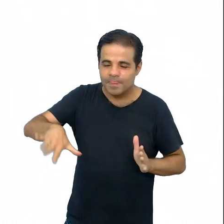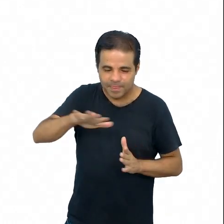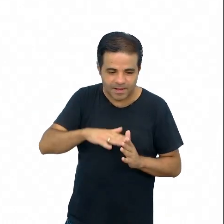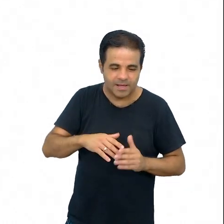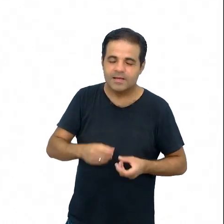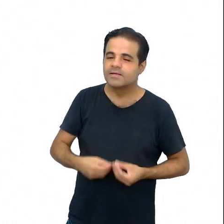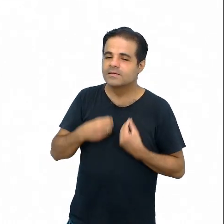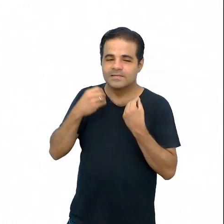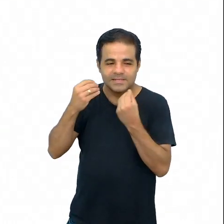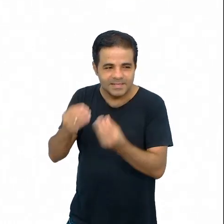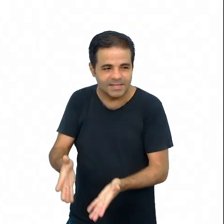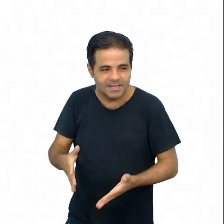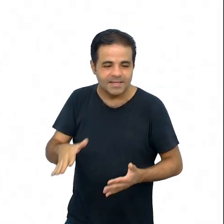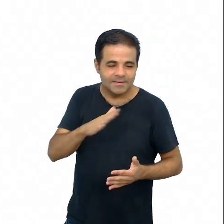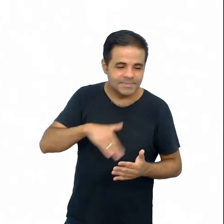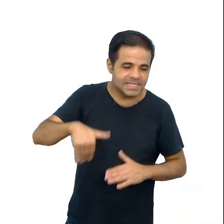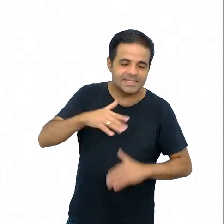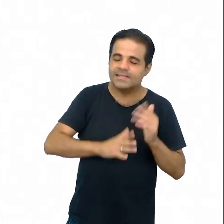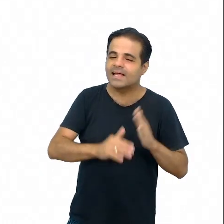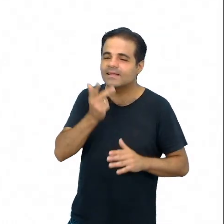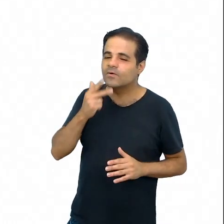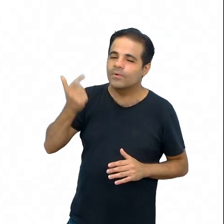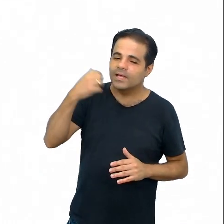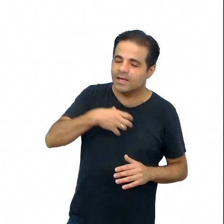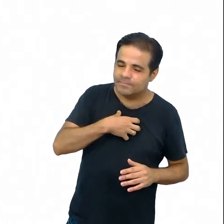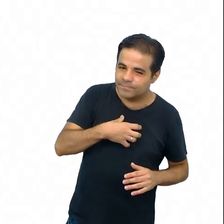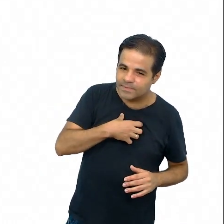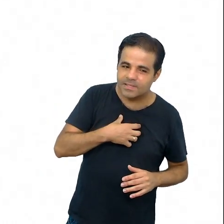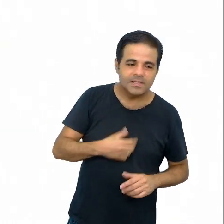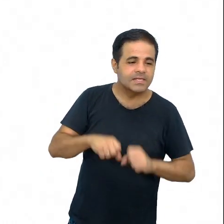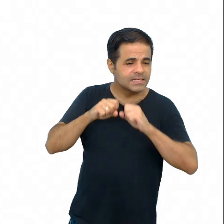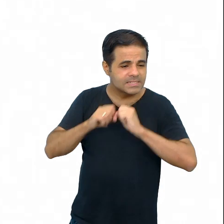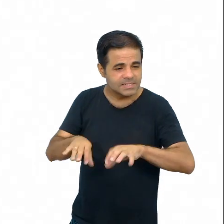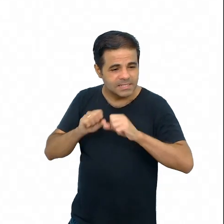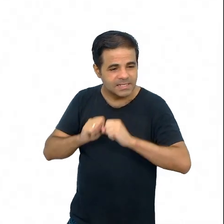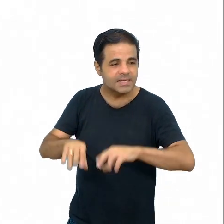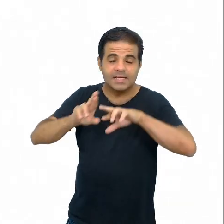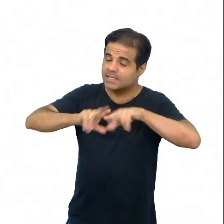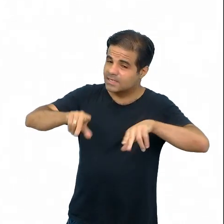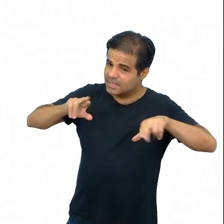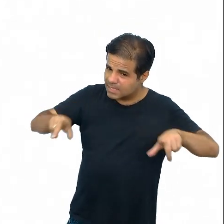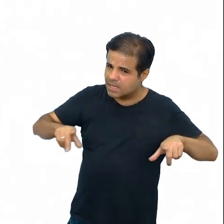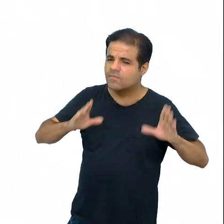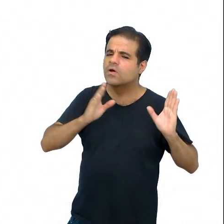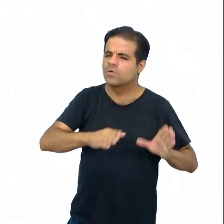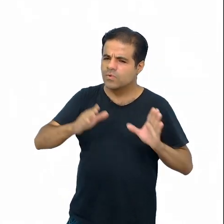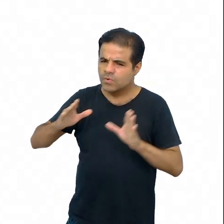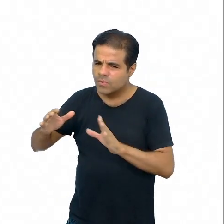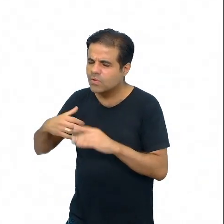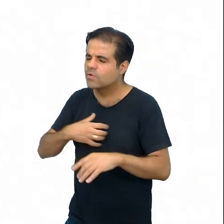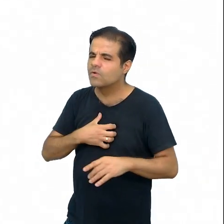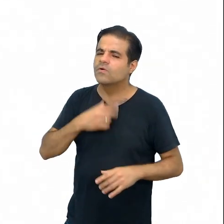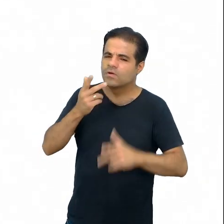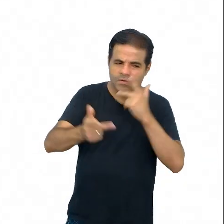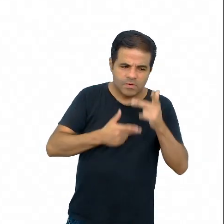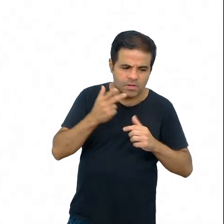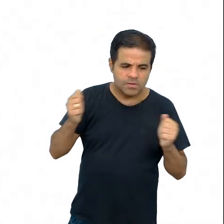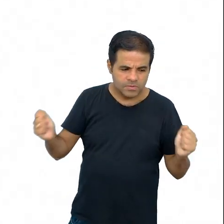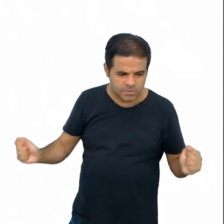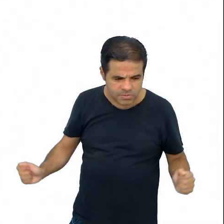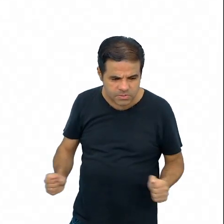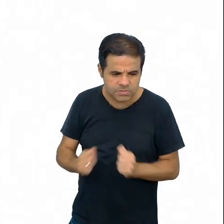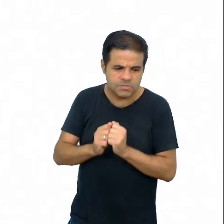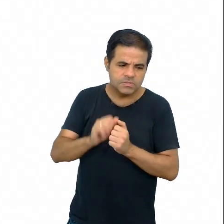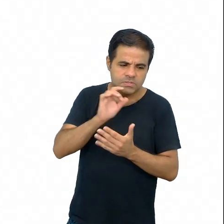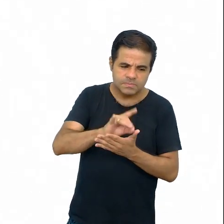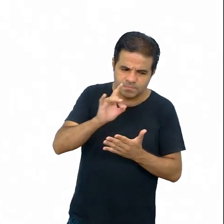não são formas de ensinar diferentes ou estanques, né? Elas são formas que estão juntos. Em